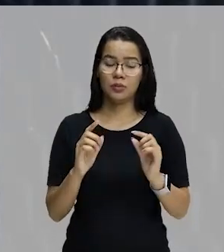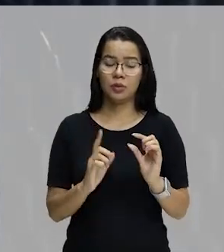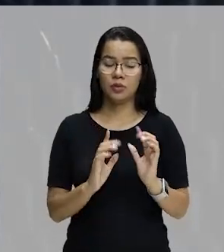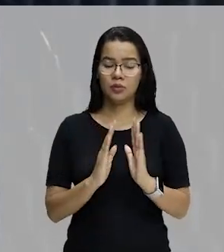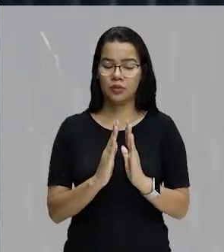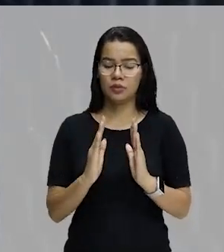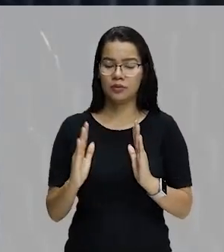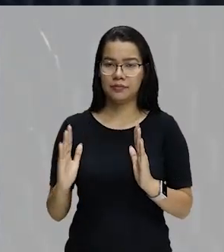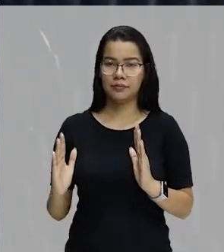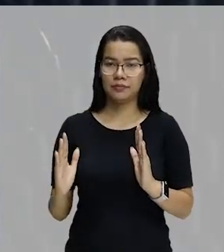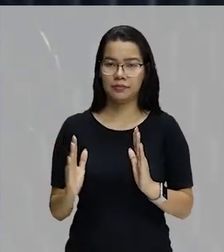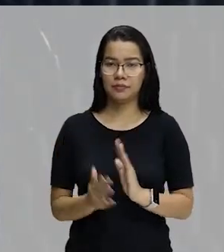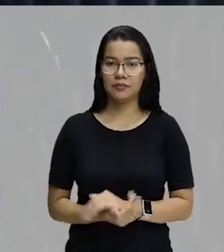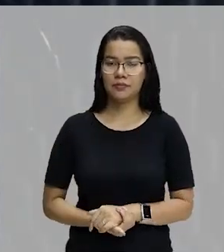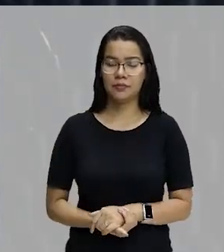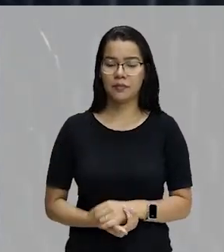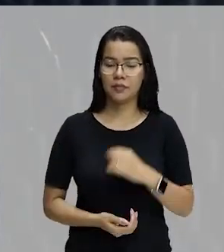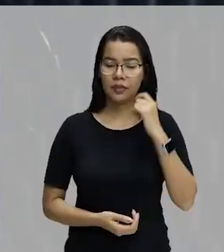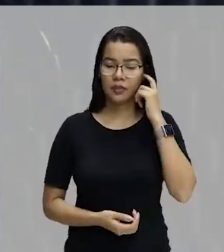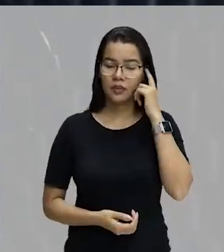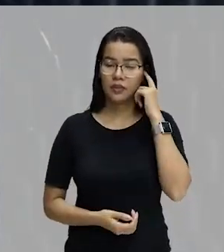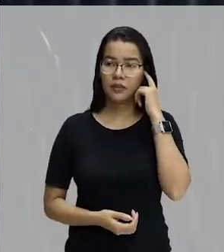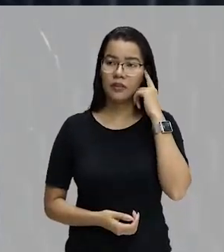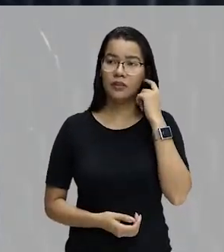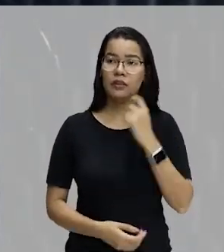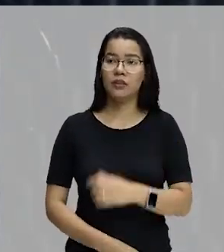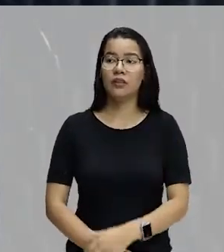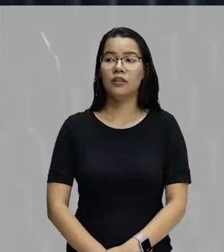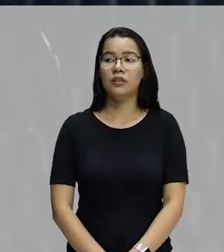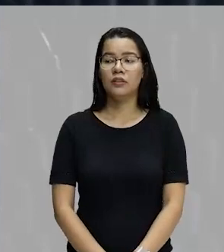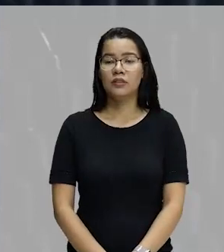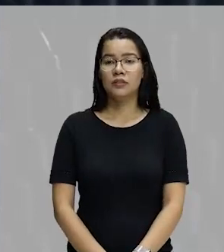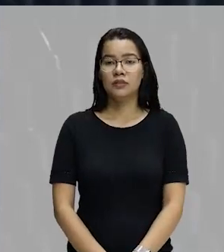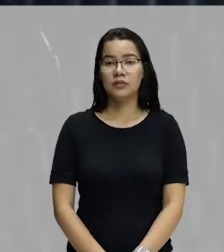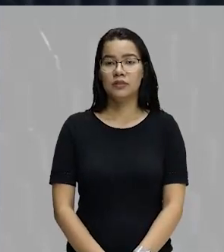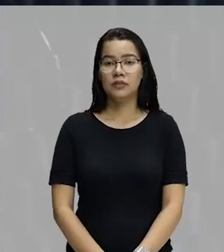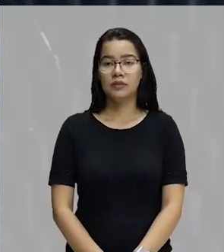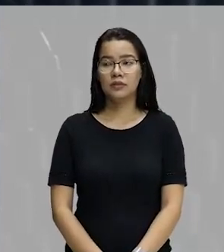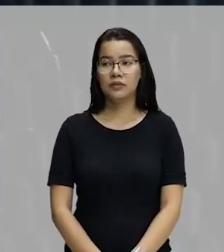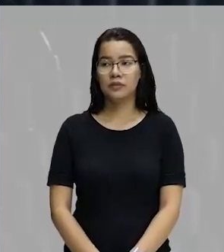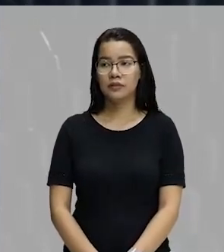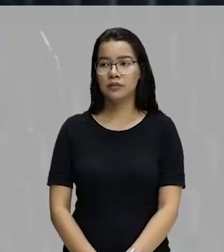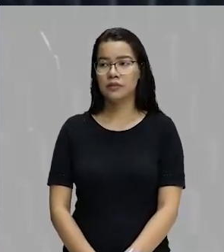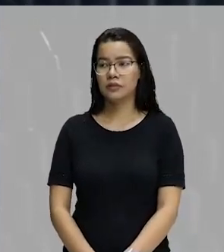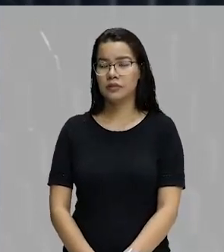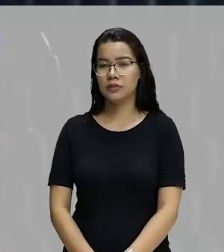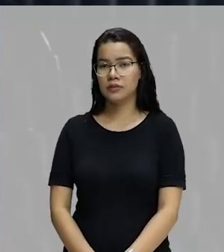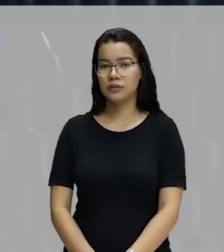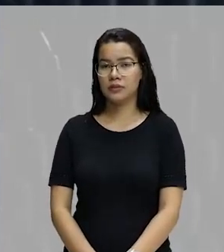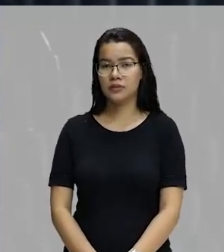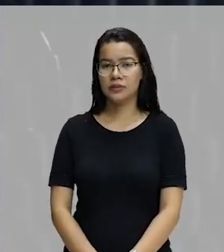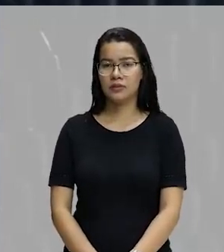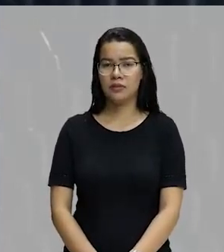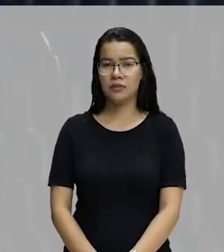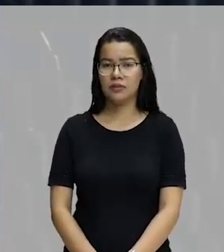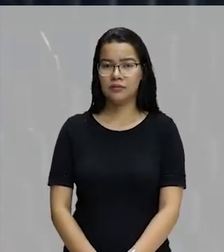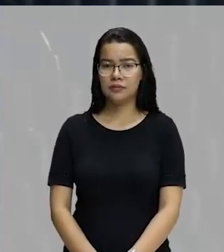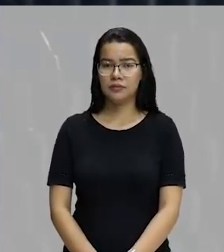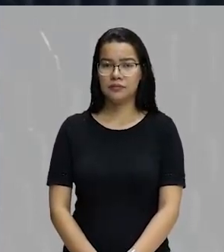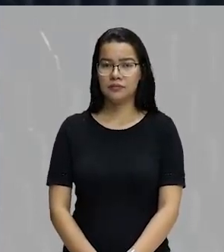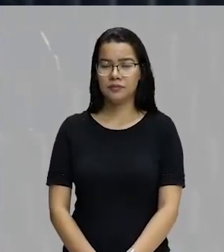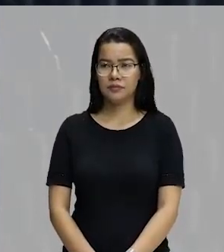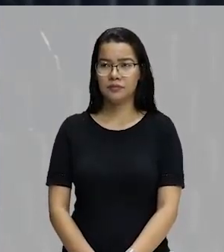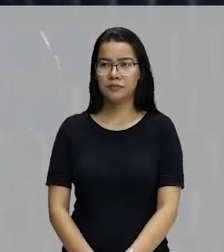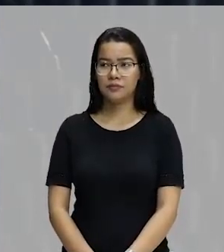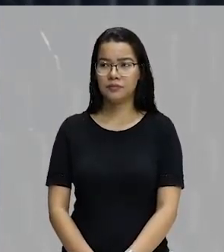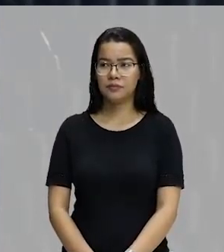mostrar exemplos para vocês. How many students are in the class? Quantos estudantes estão na